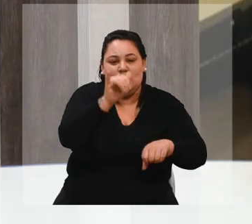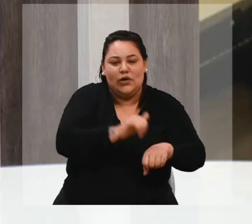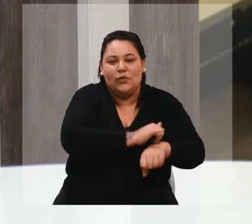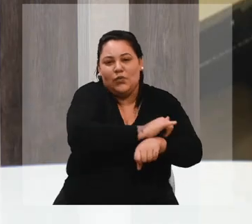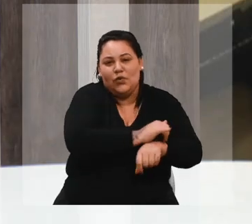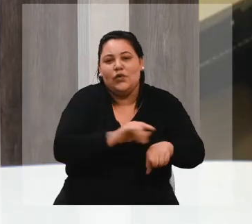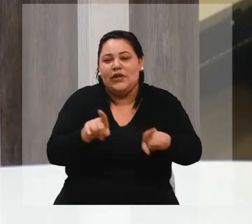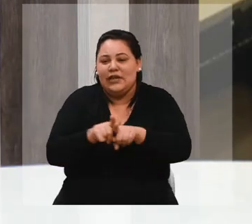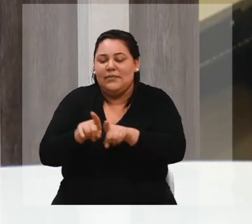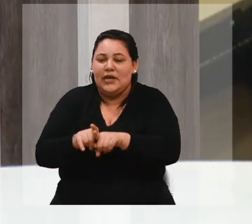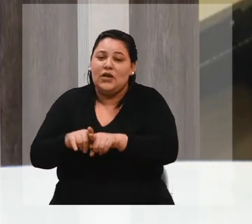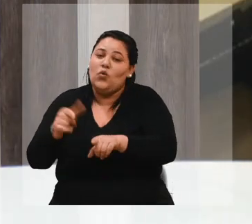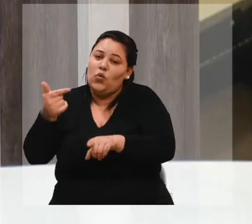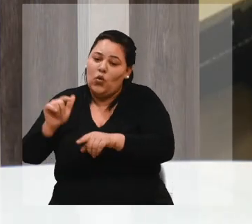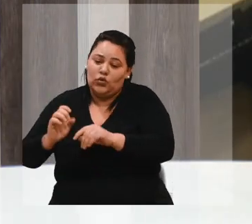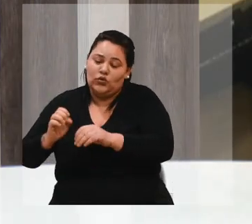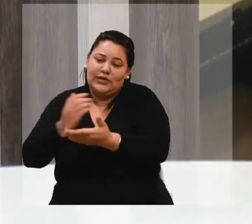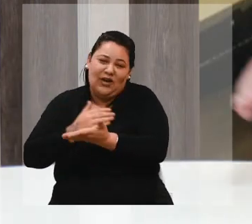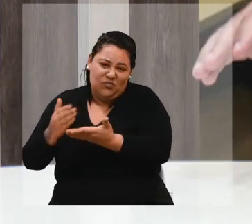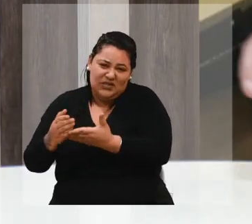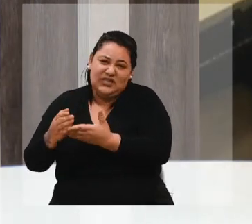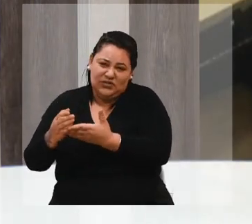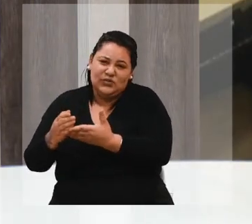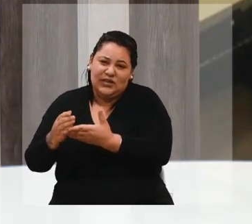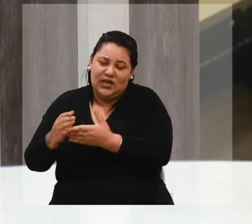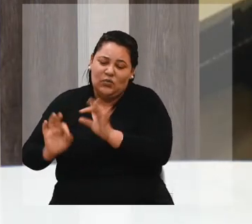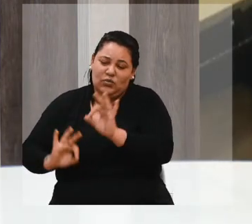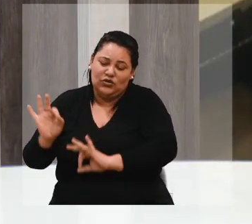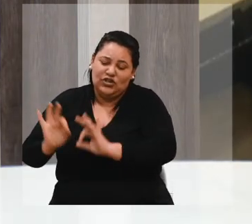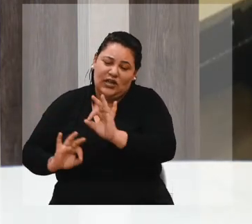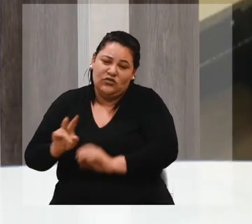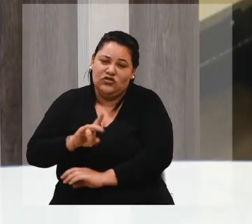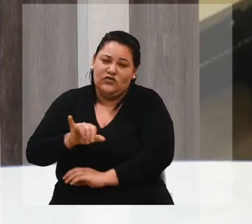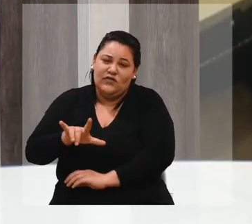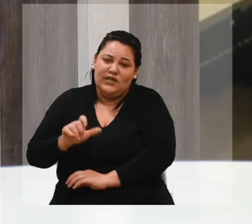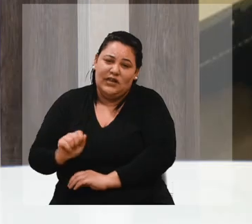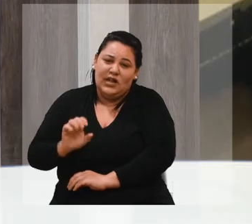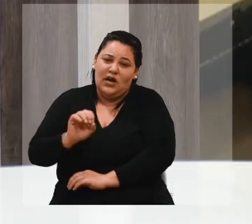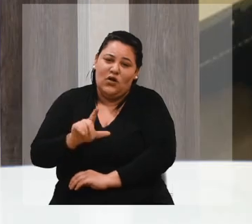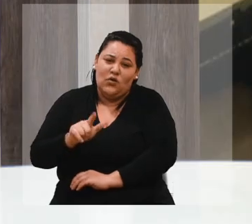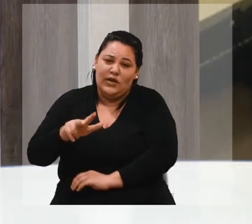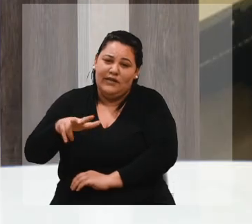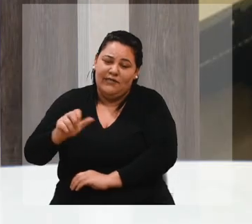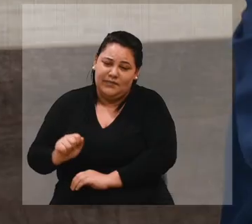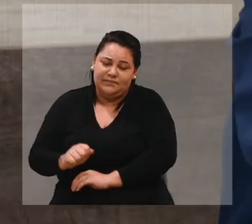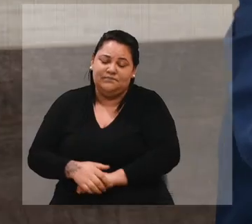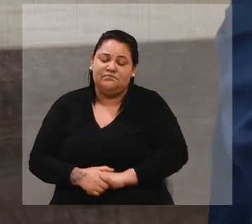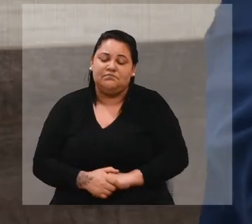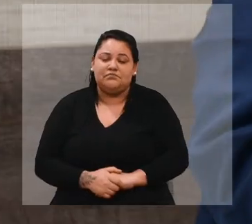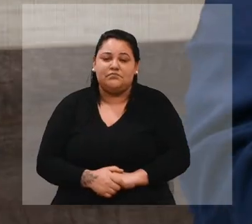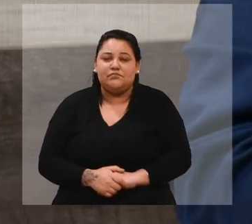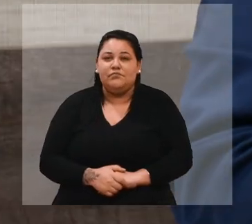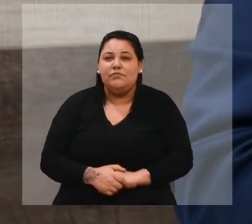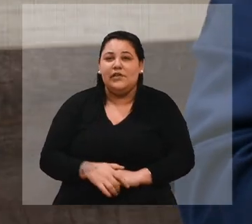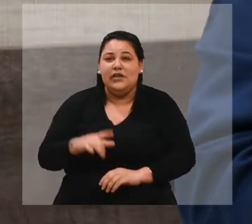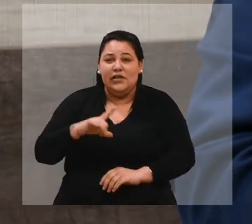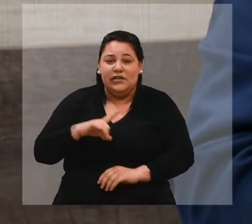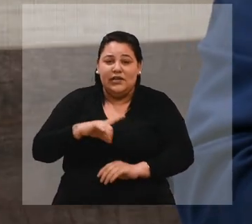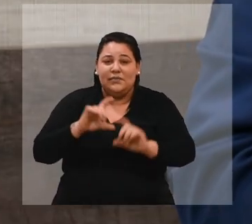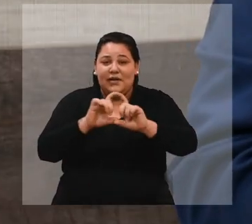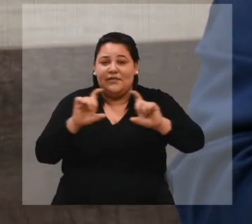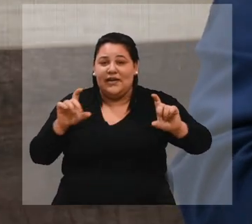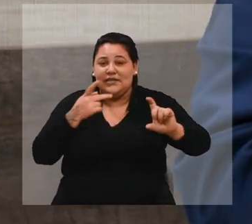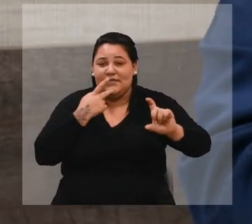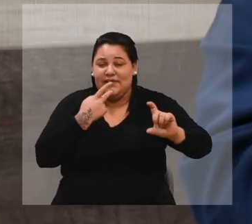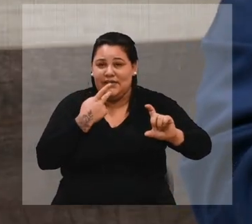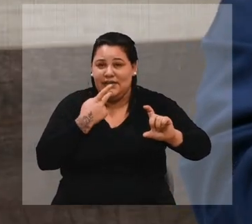o empreendimento em Vila Oliva, que é um projeto que se arrasta há bastante tempo lá, o aeroporto de cargas e passageiros. Perfeito. Eu tenho uma frase que eu